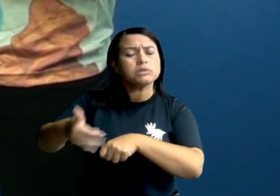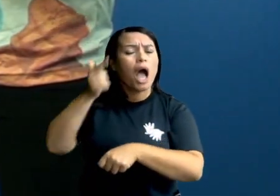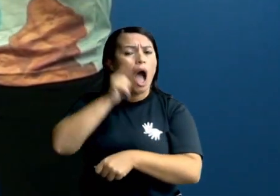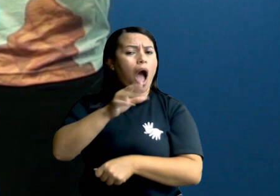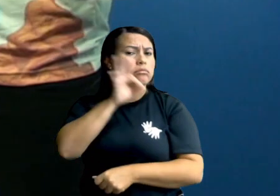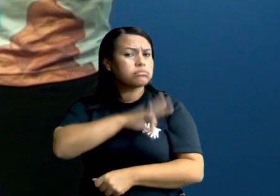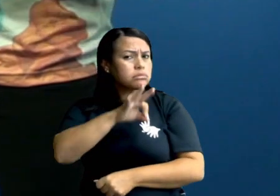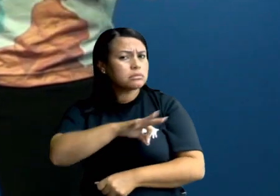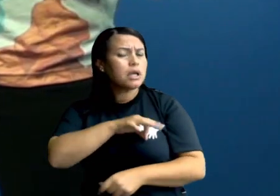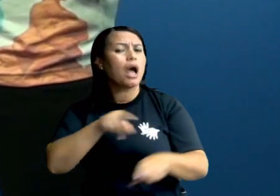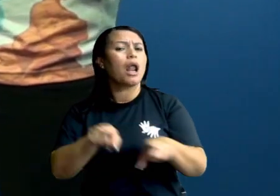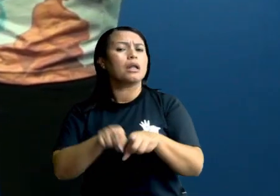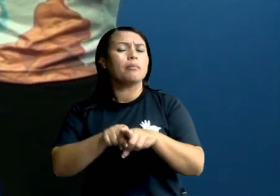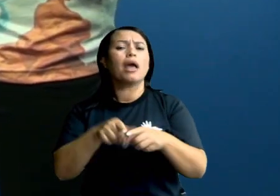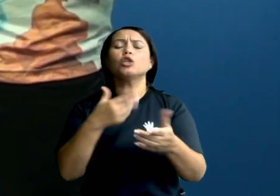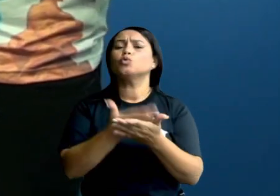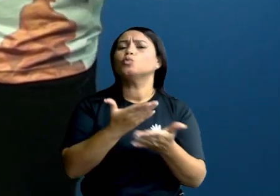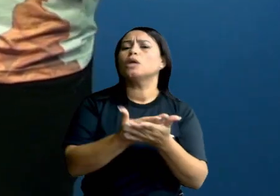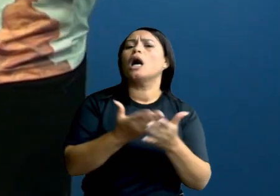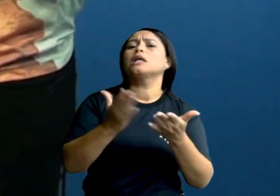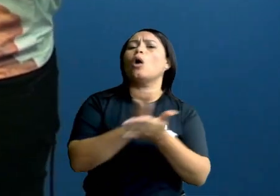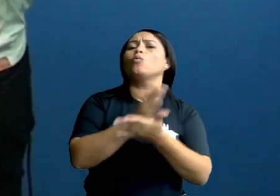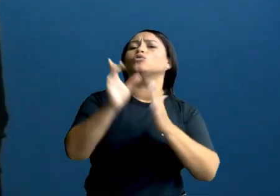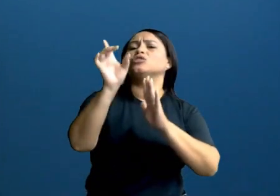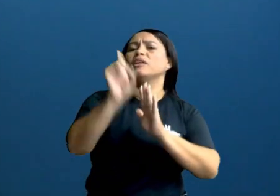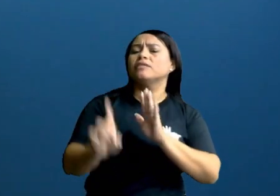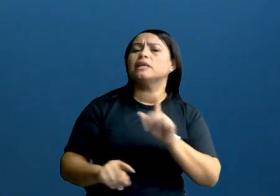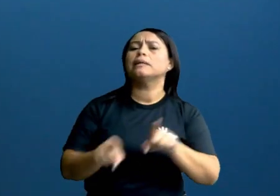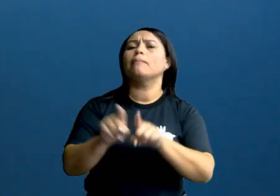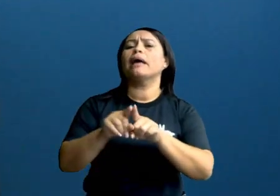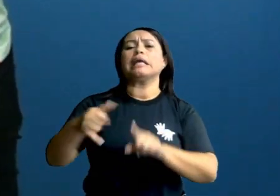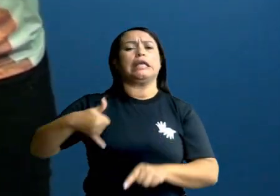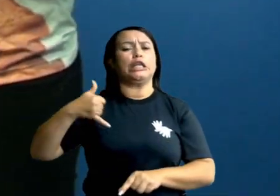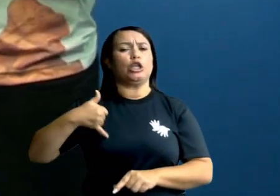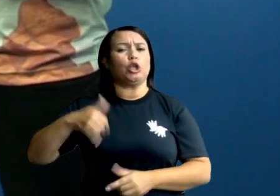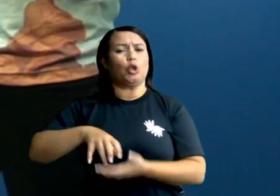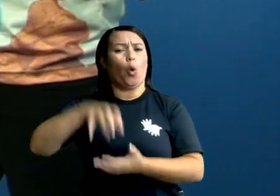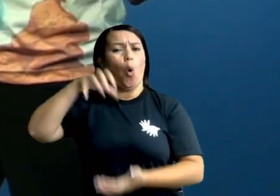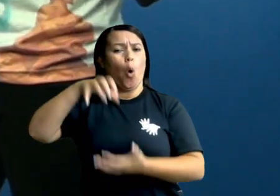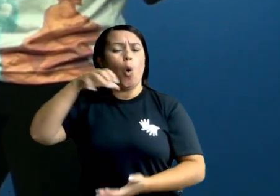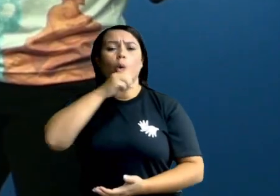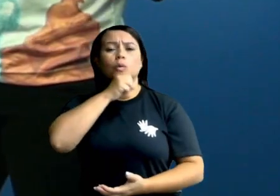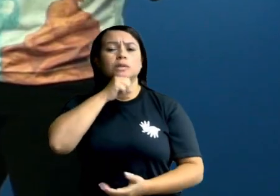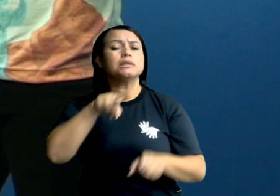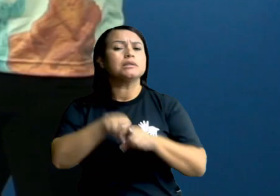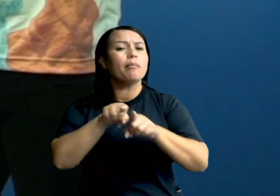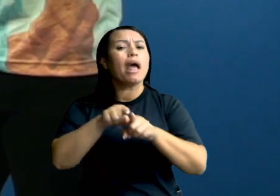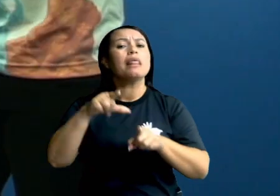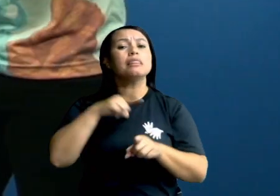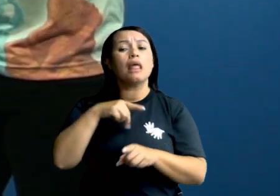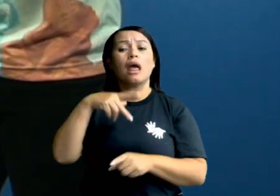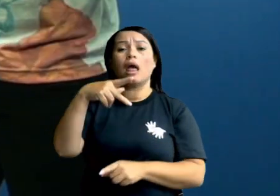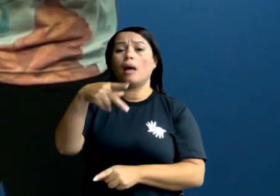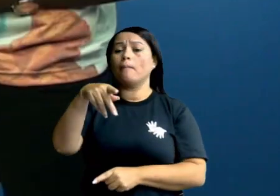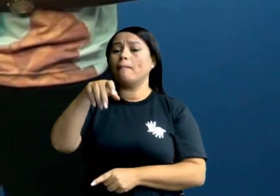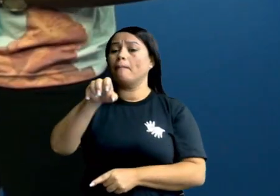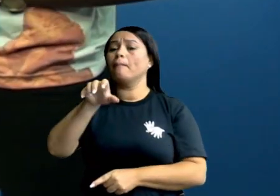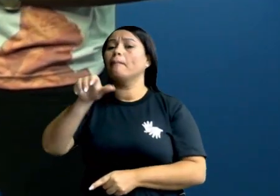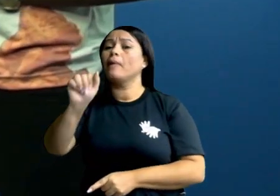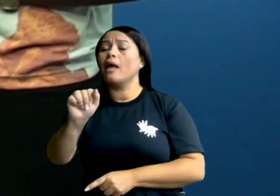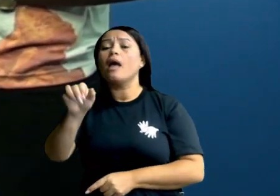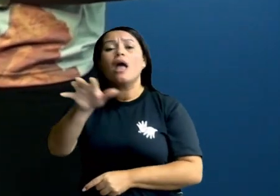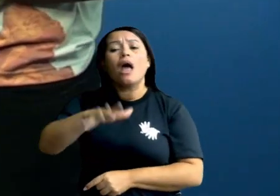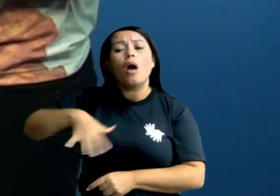como donos de casa, estudantes, deficientes e idosos. A gente tem a população ocupada, que seria a parte da PEA que está agora, nesse